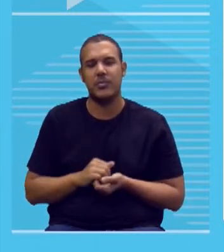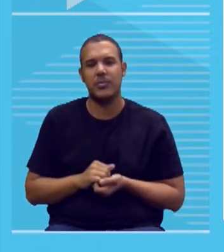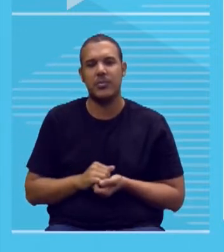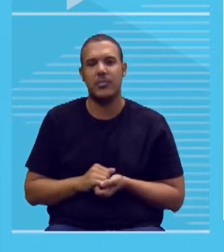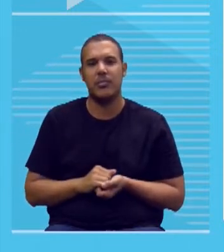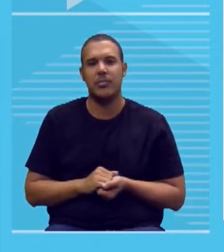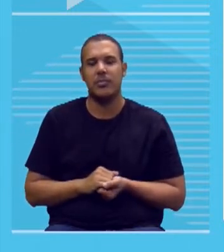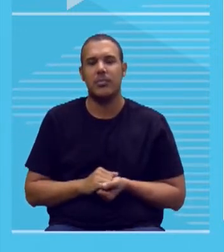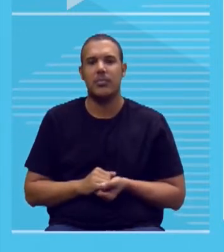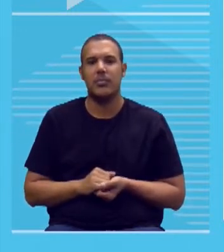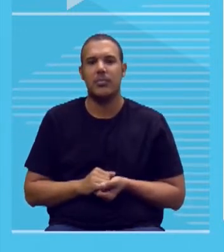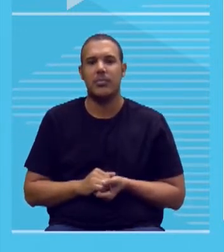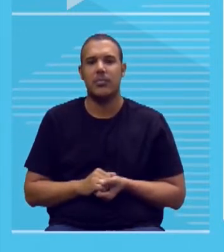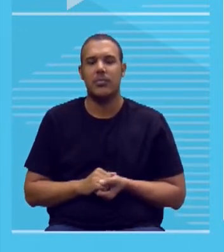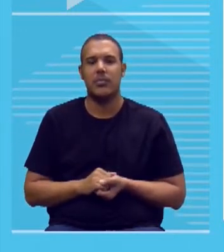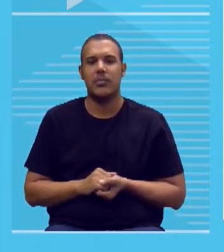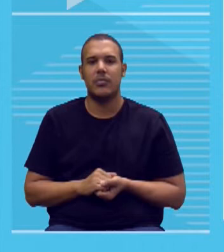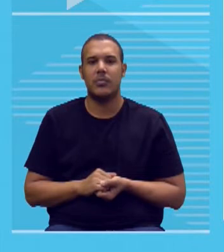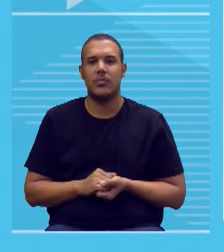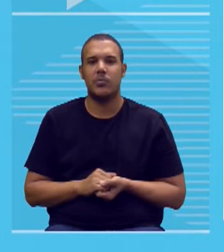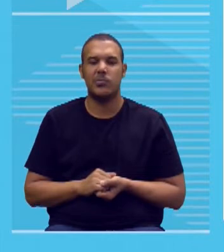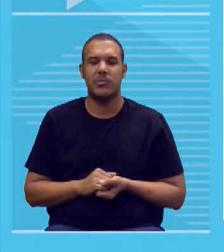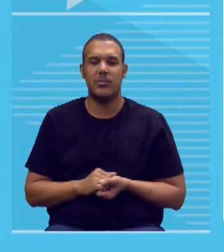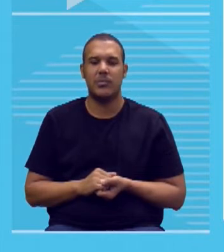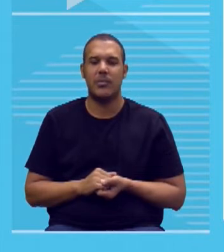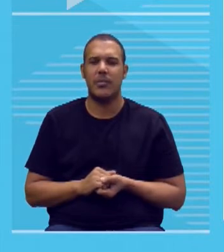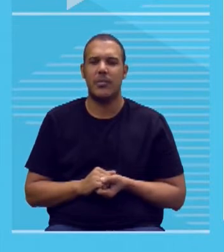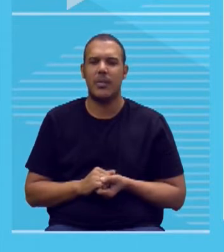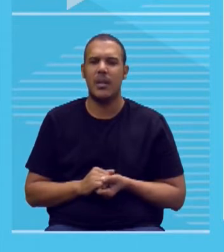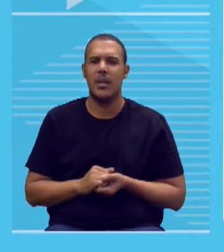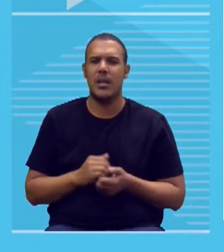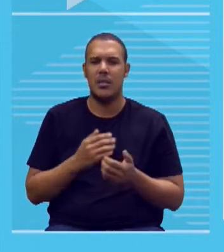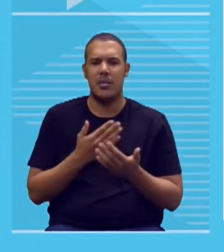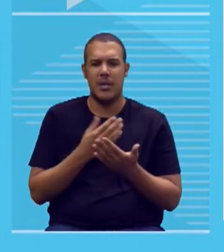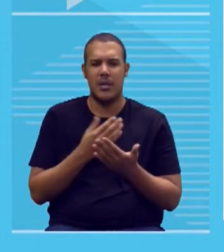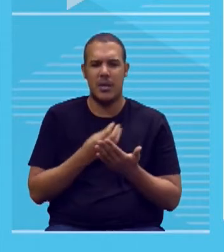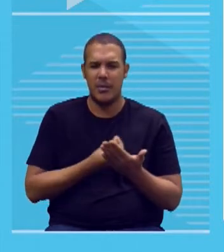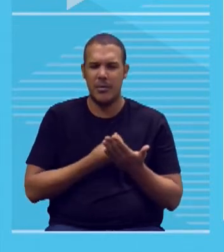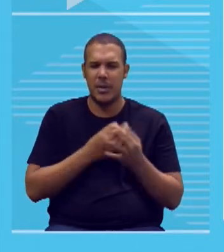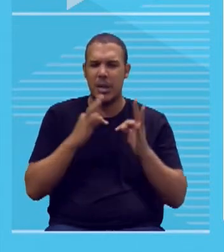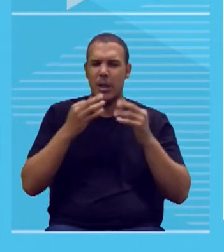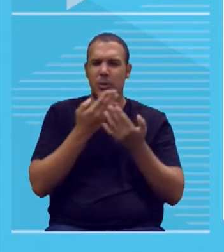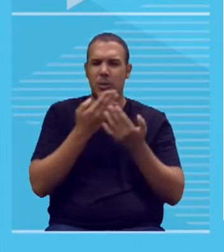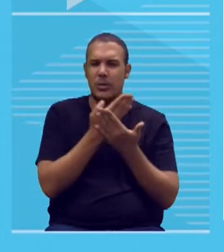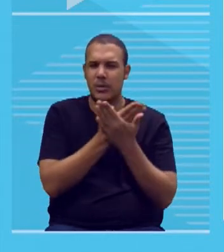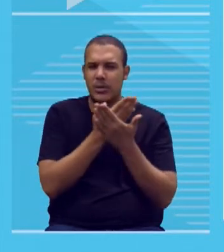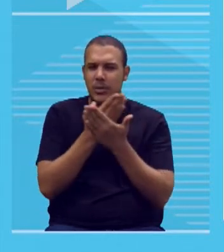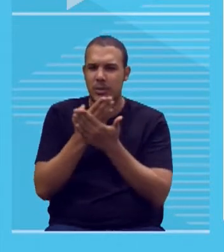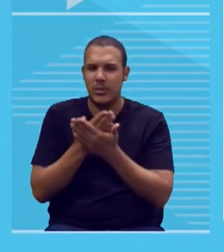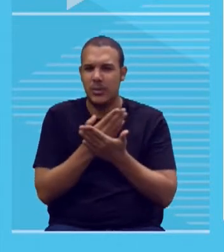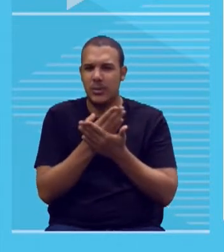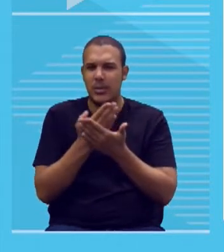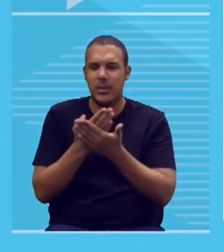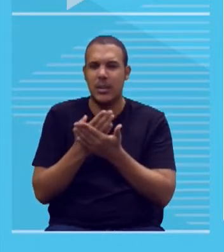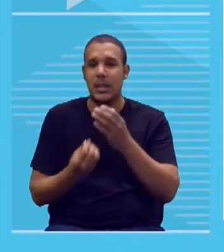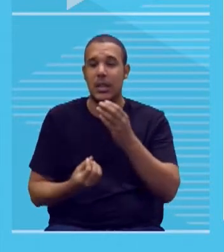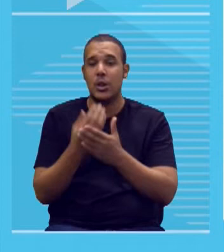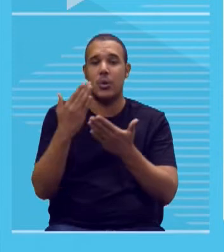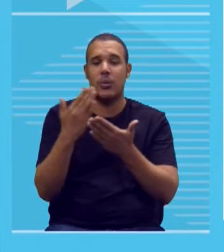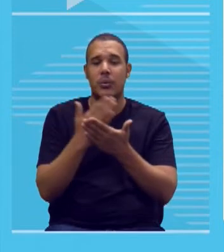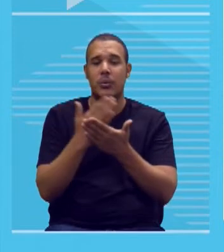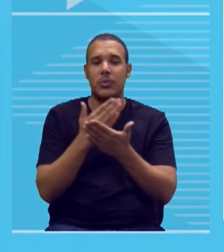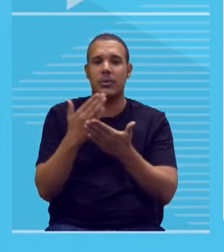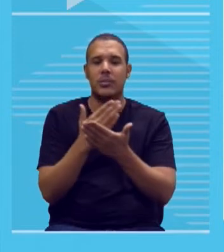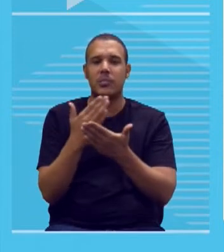simplesmente é passou a sua vida toda estudando Ele criou o livre